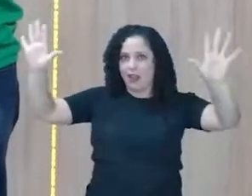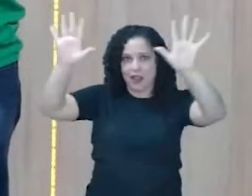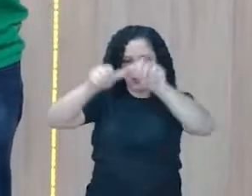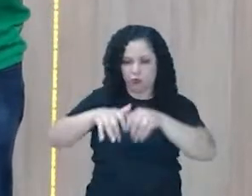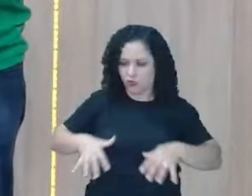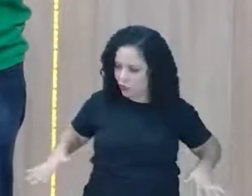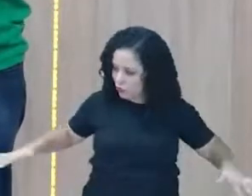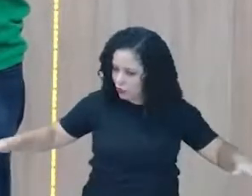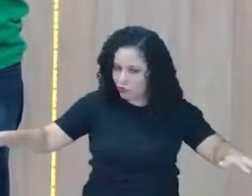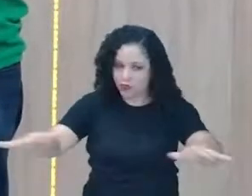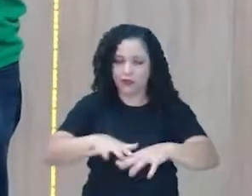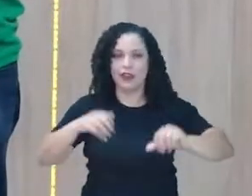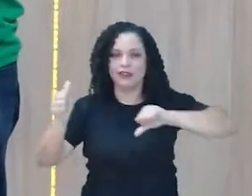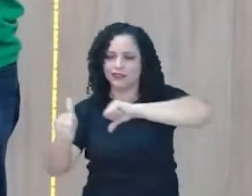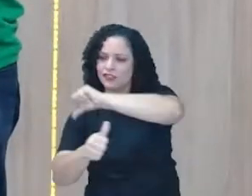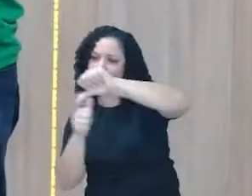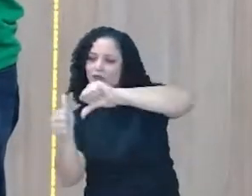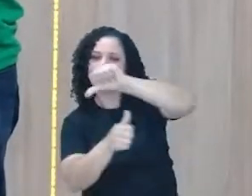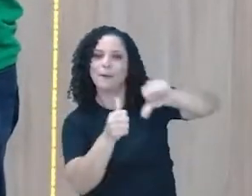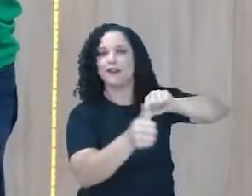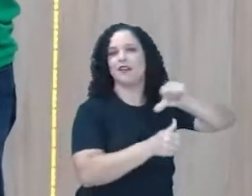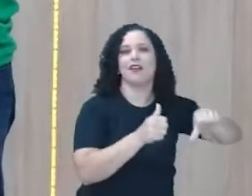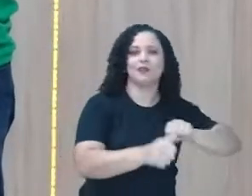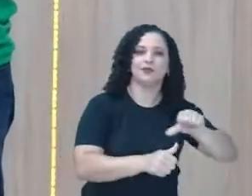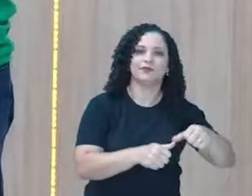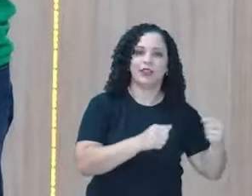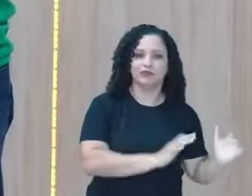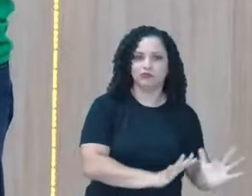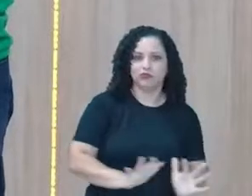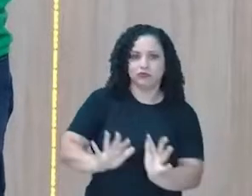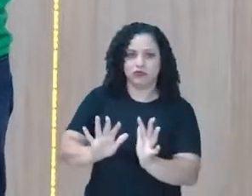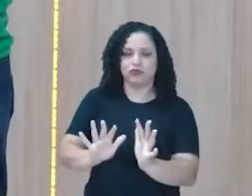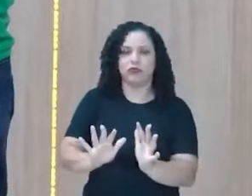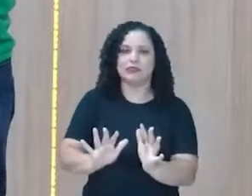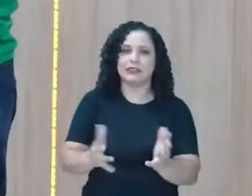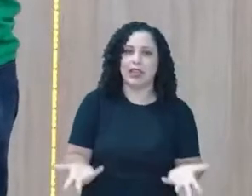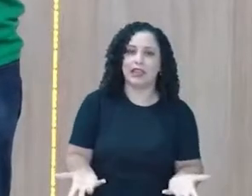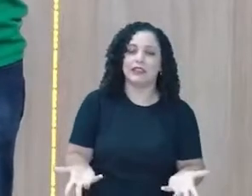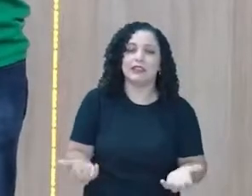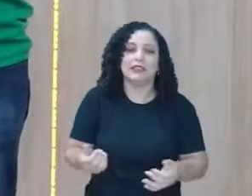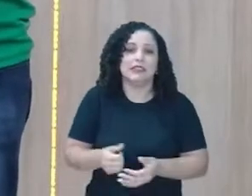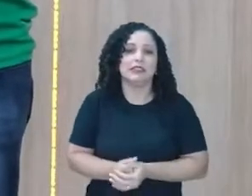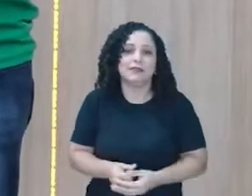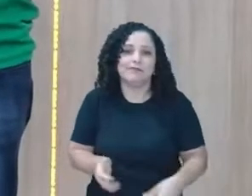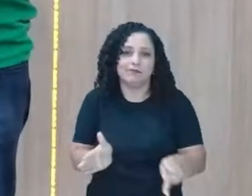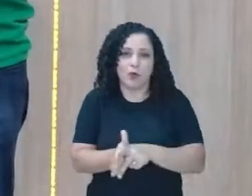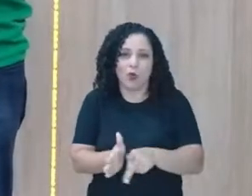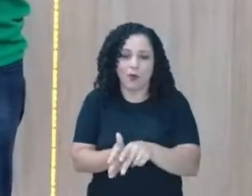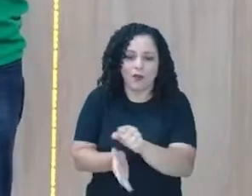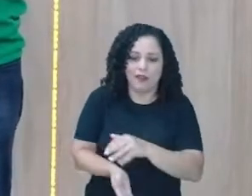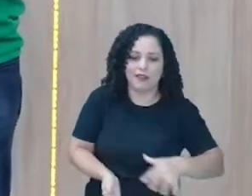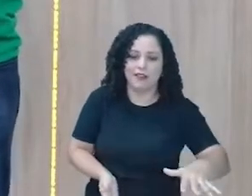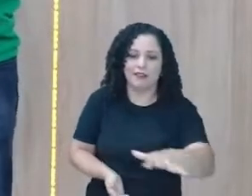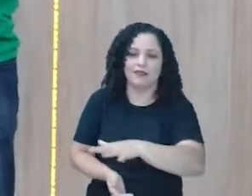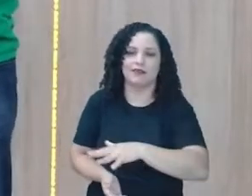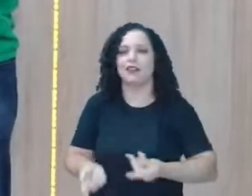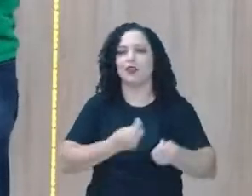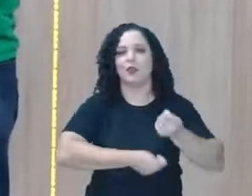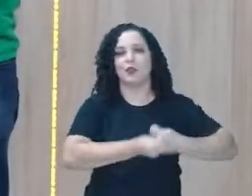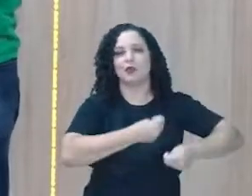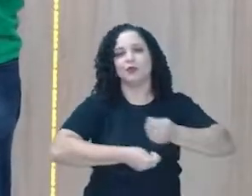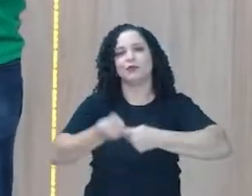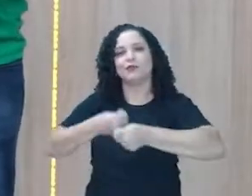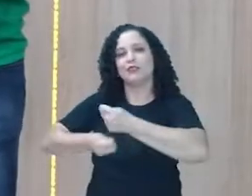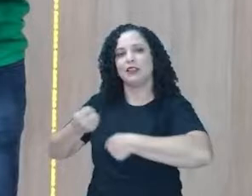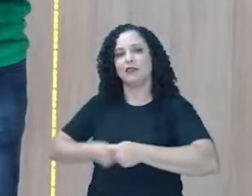ele é ocupado, né, é intimamente relacionado, né, é indissociável à atividade econômica. Então,